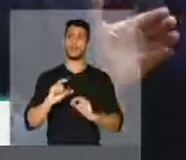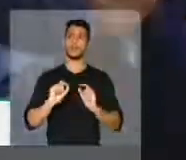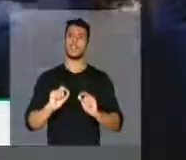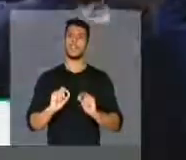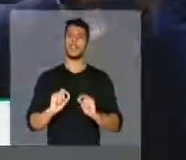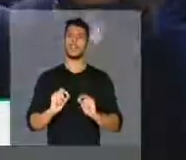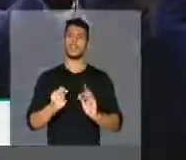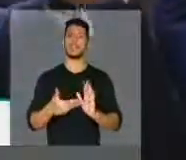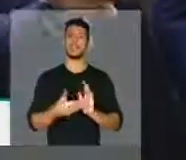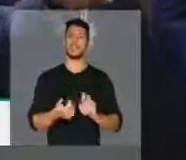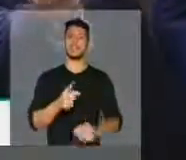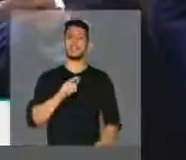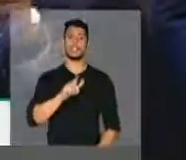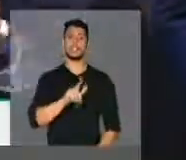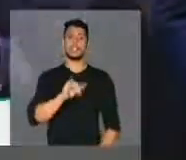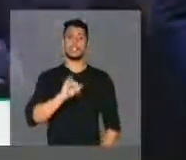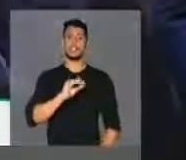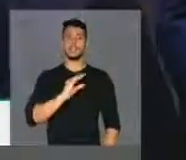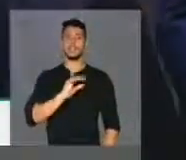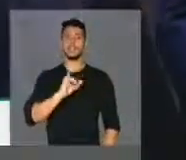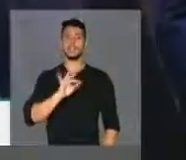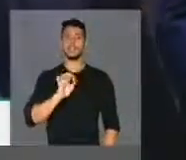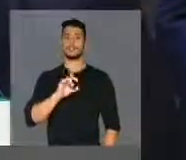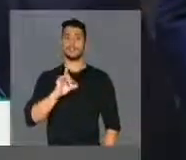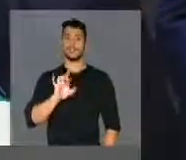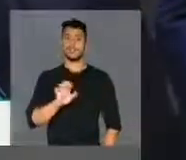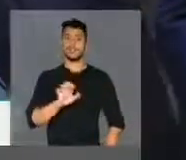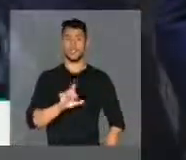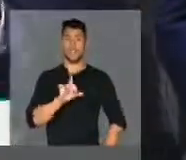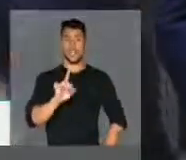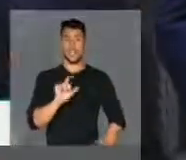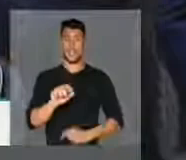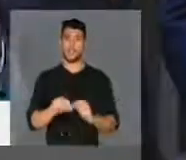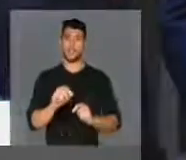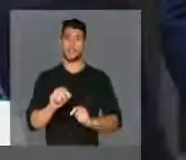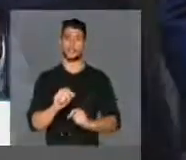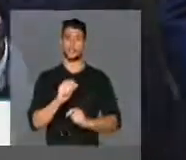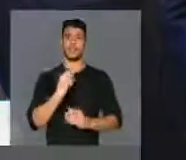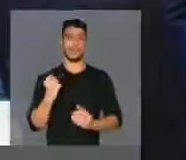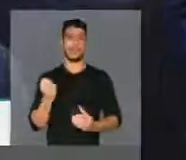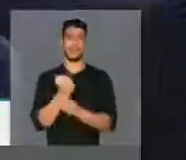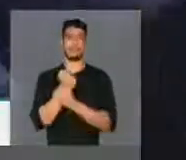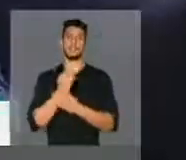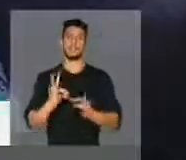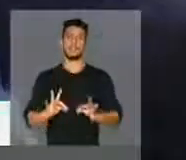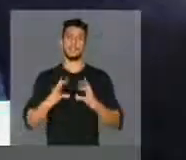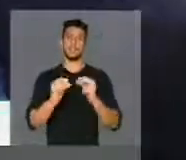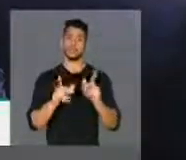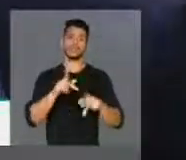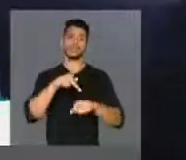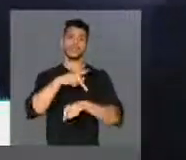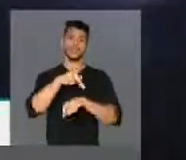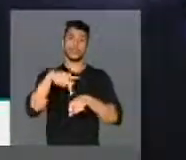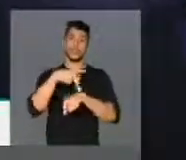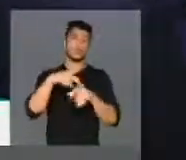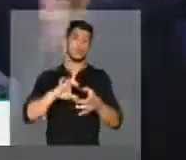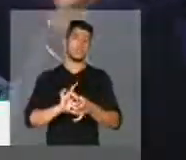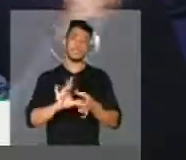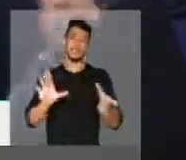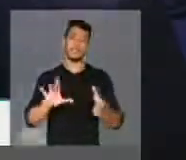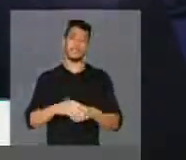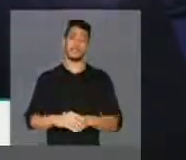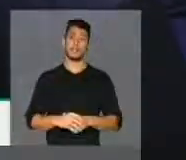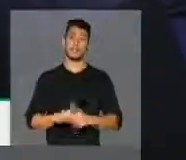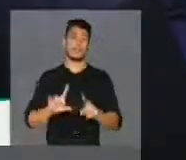ilicitude formalizado na lei. Isso é uma garantia que todos os países do mundo concedem às suas forças